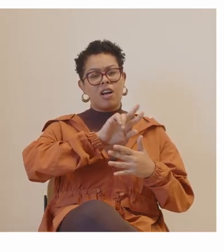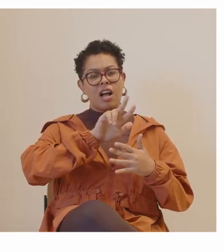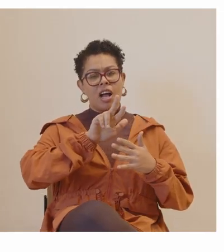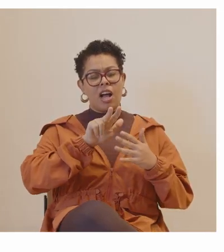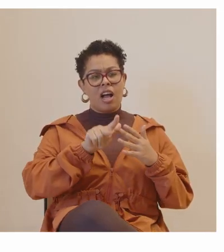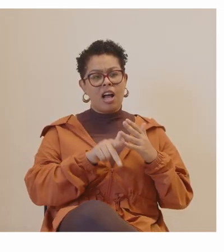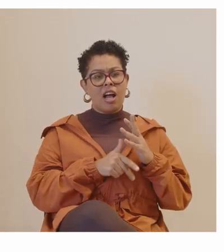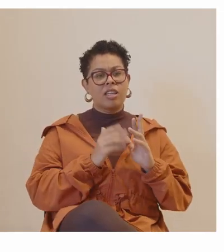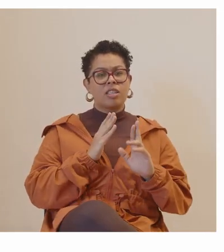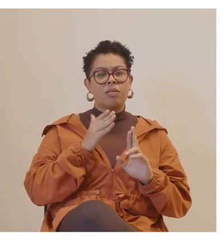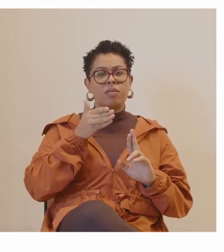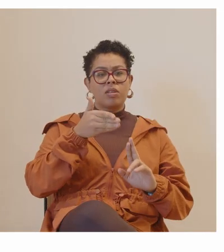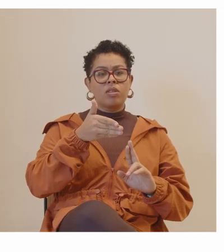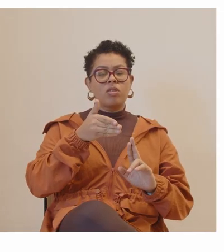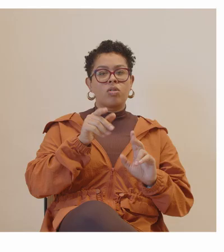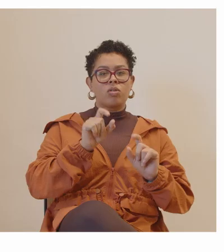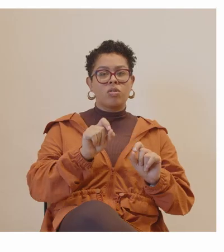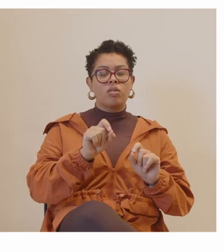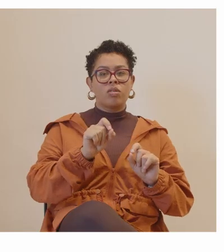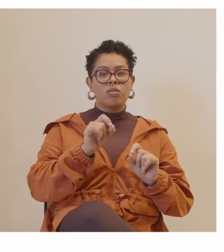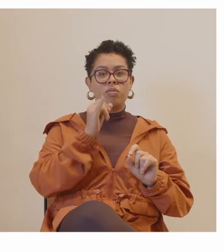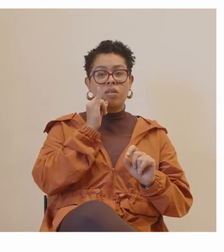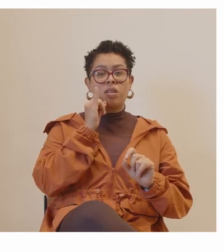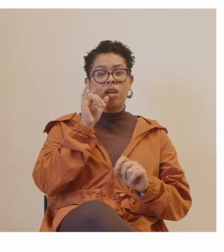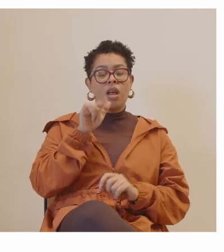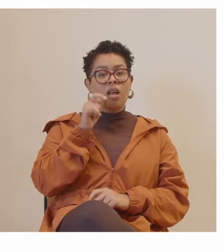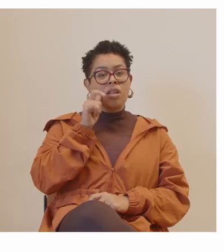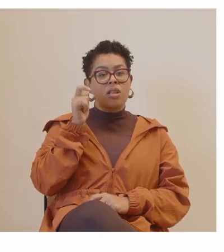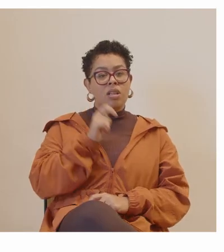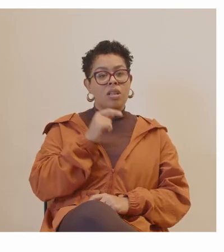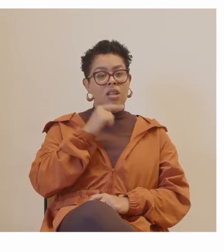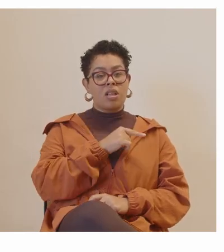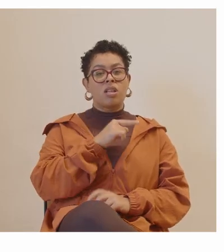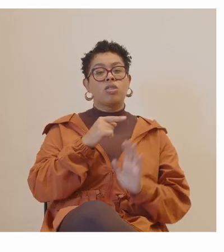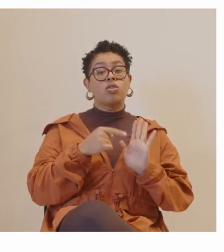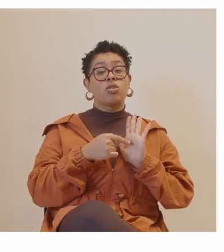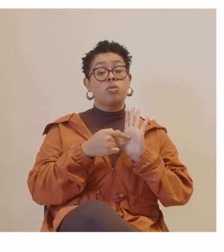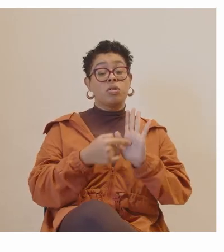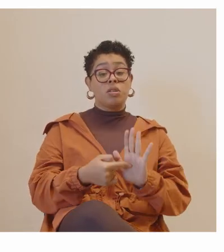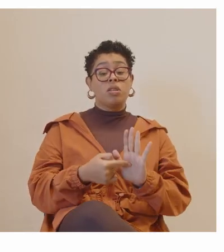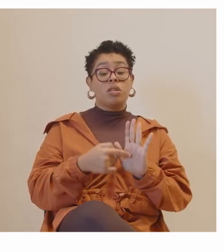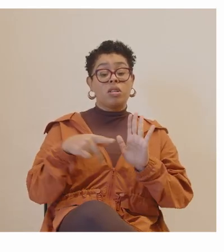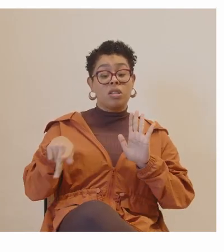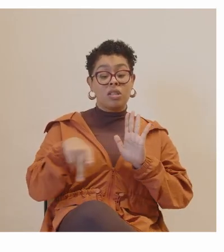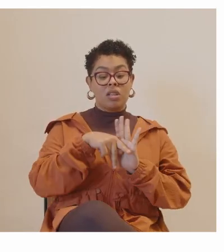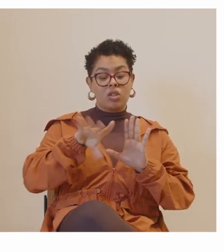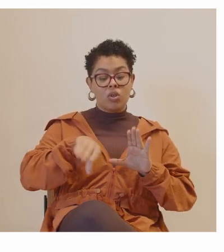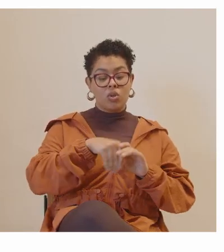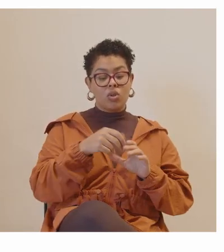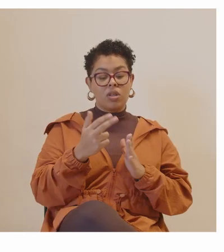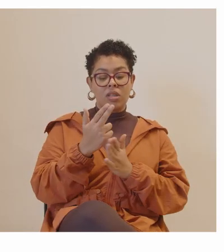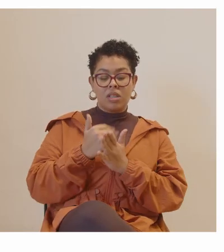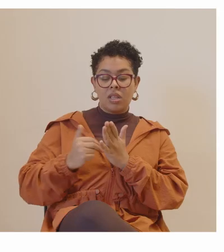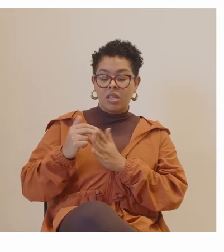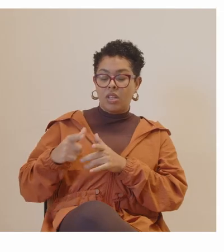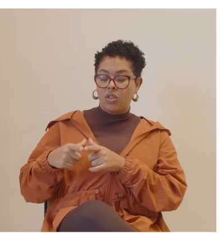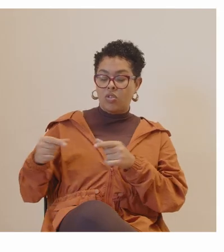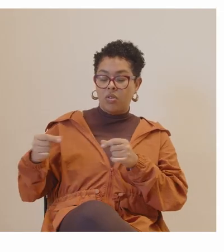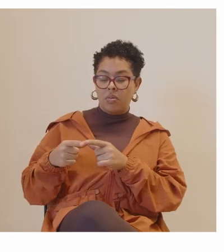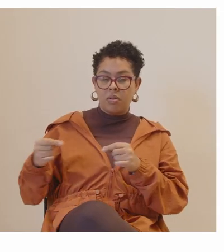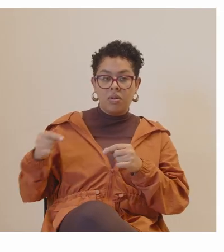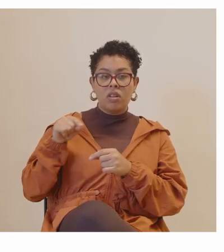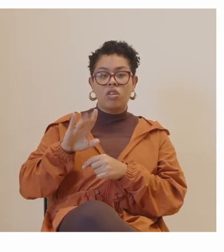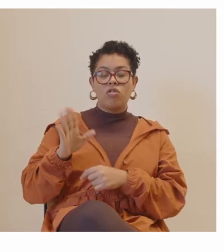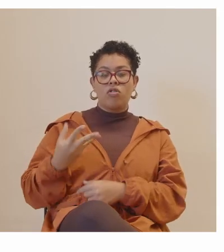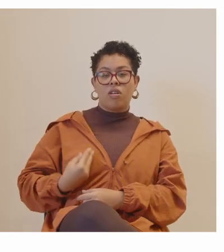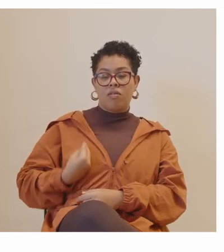representações assim, e é muito interessante porque esse tipo de representação na gravura japonesa, assim como ela circulava